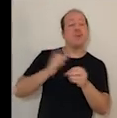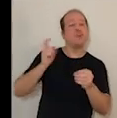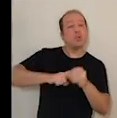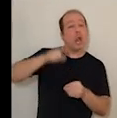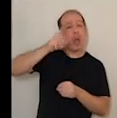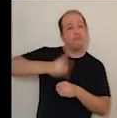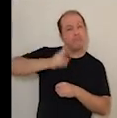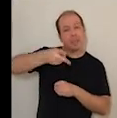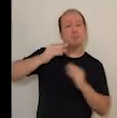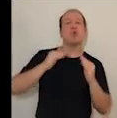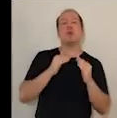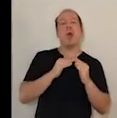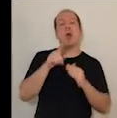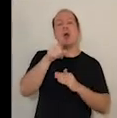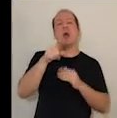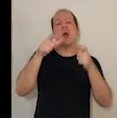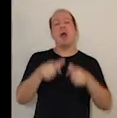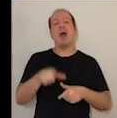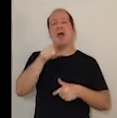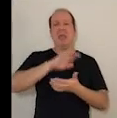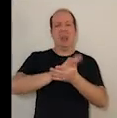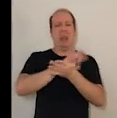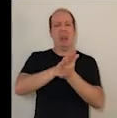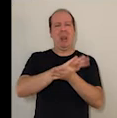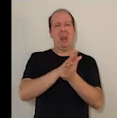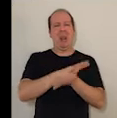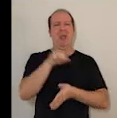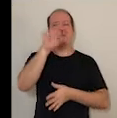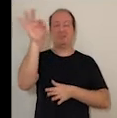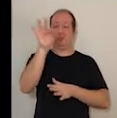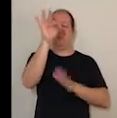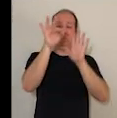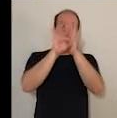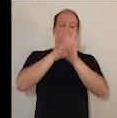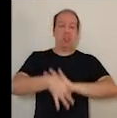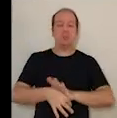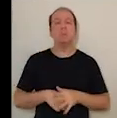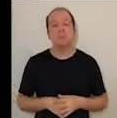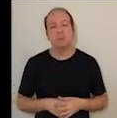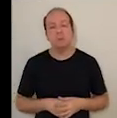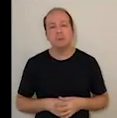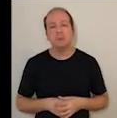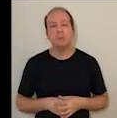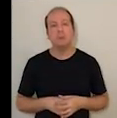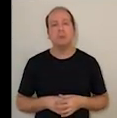te faço voltar pra lá? E com a promissória que você me assinou, te esmago contra a parede, seu mosquito Reis!